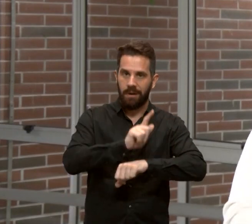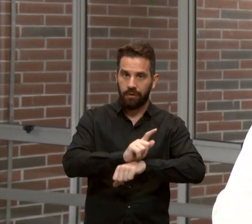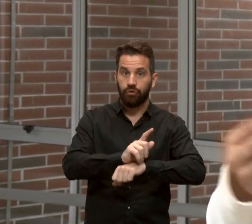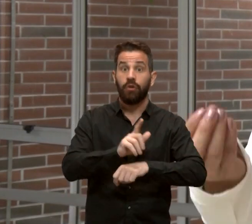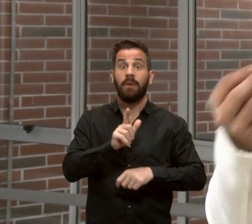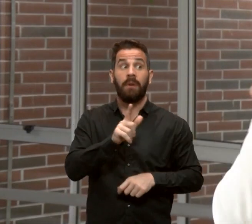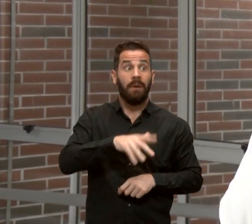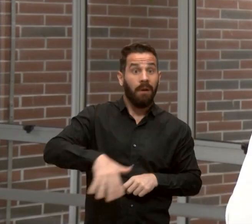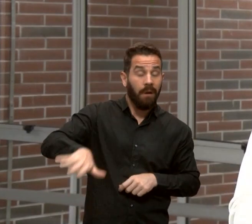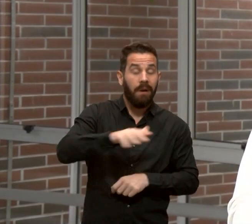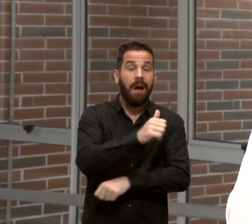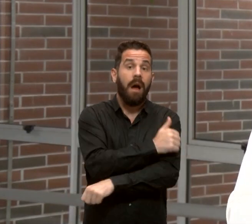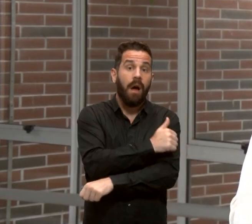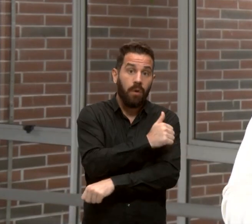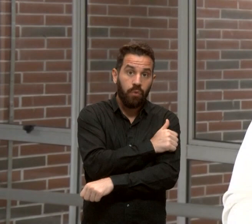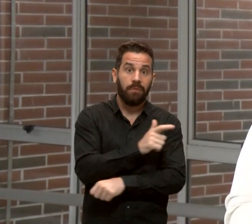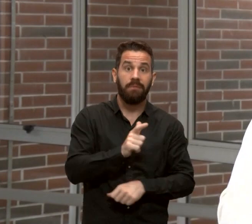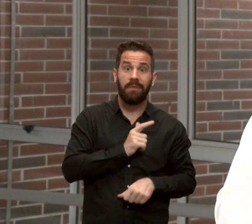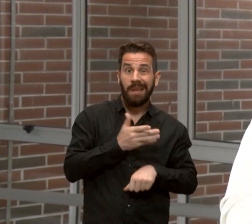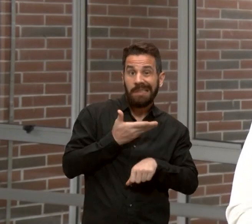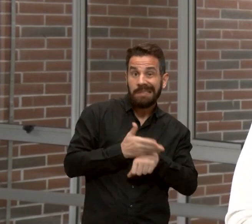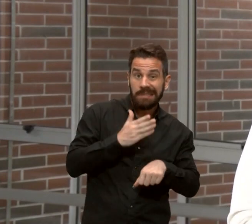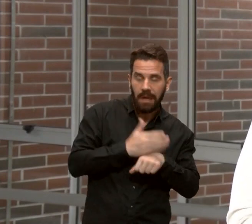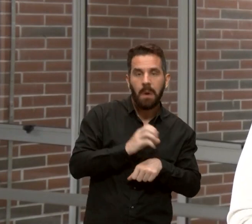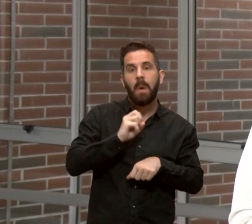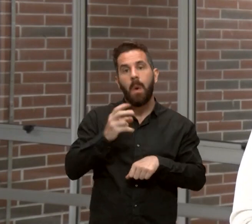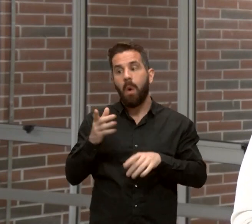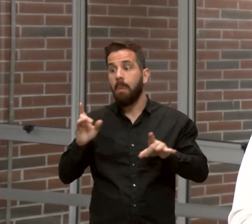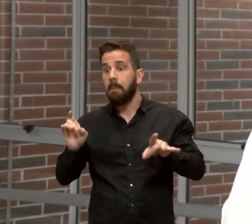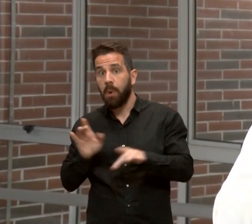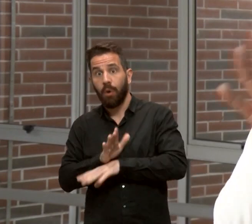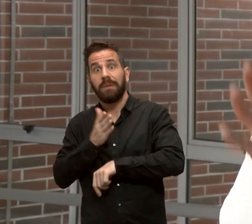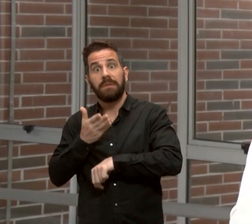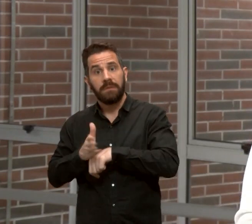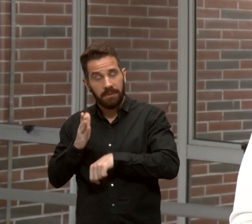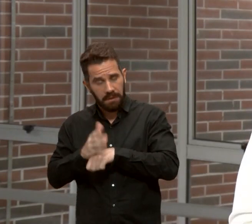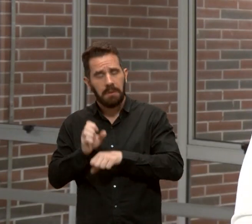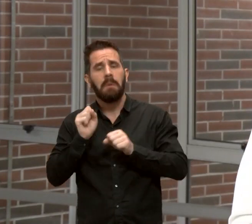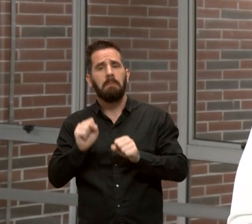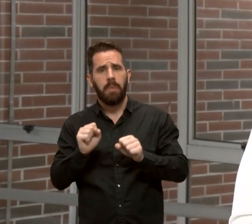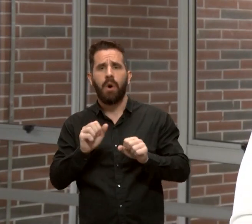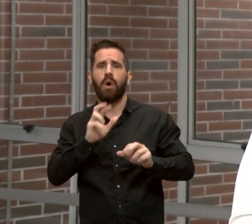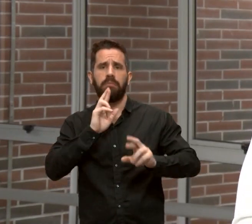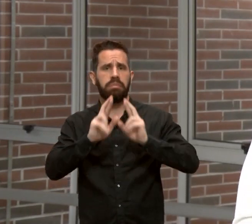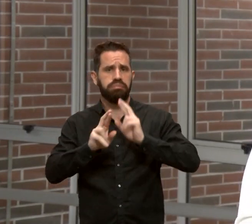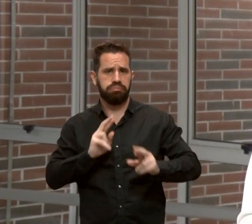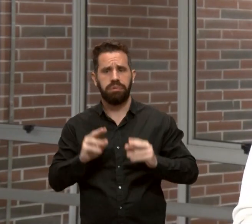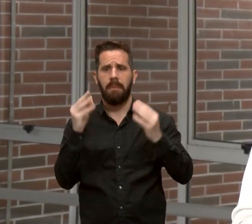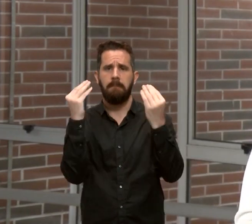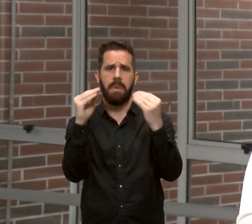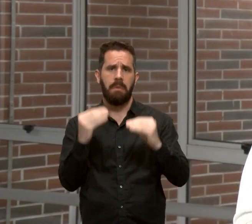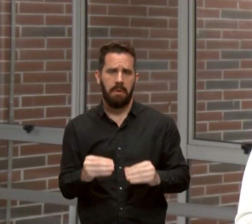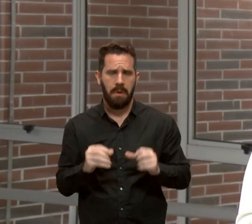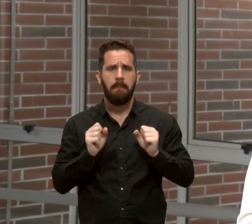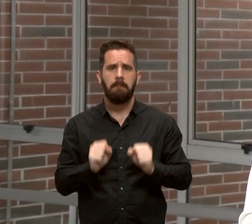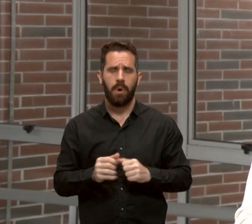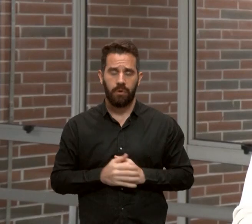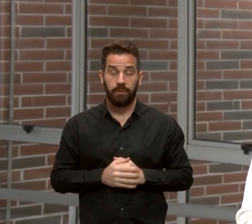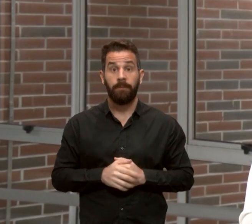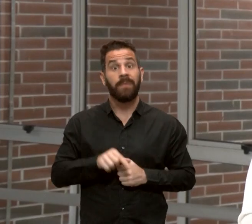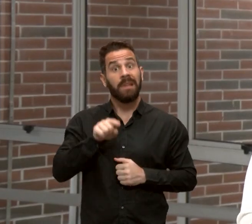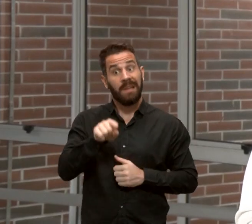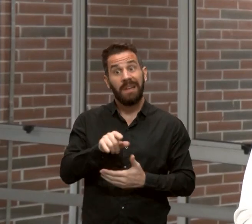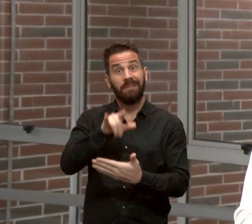o estágio, ou que quando terminar o estágio pode preencher, porque lá tem determinado o período, né? Esse mesmo formulário